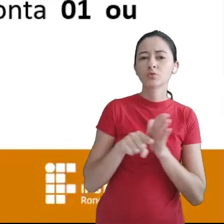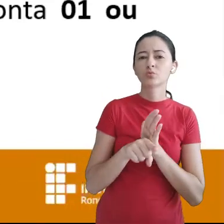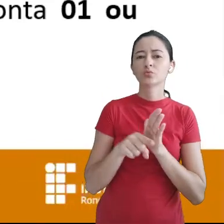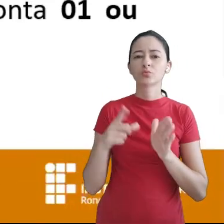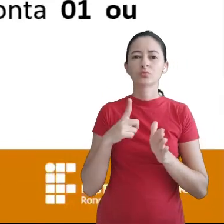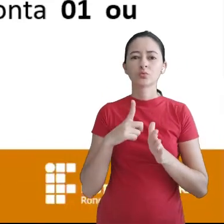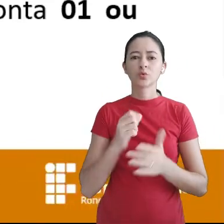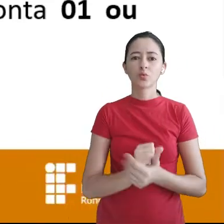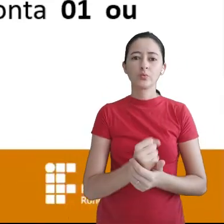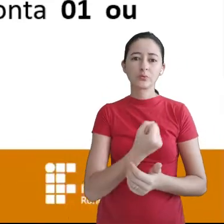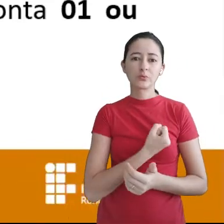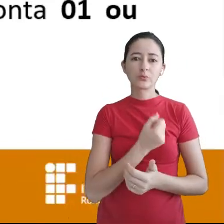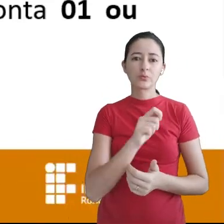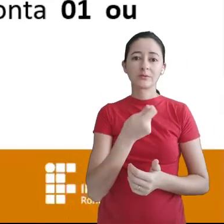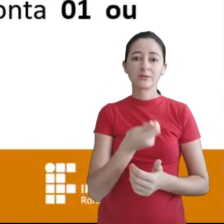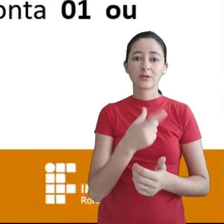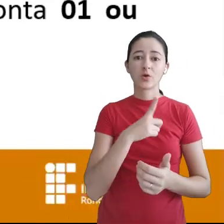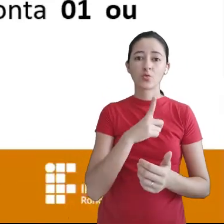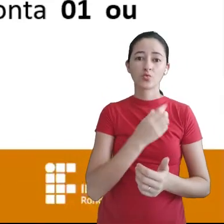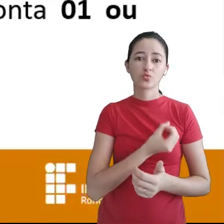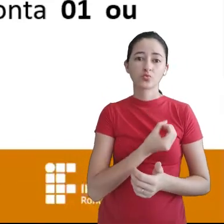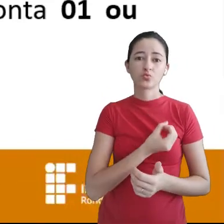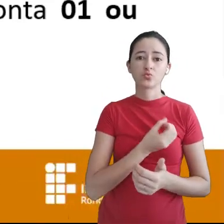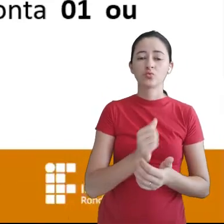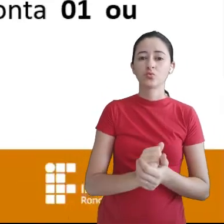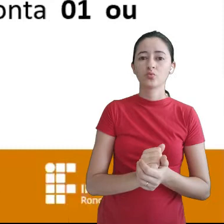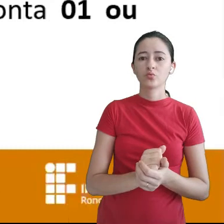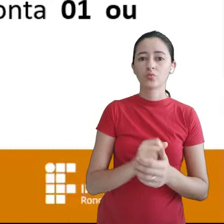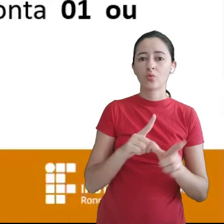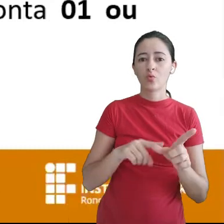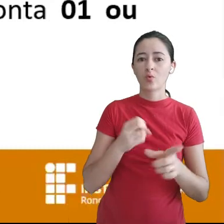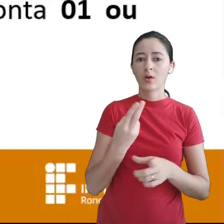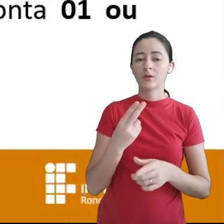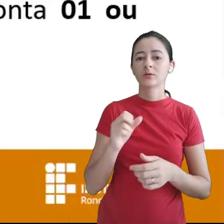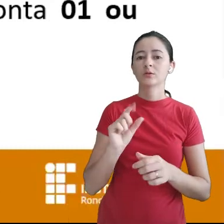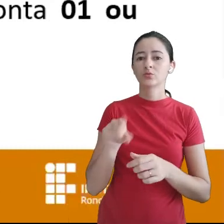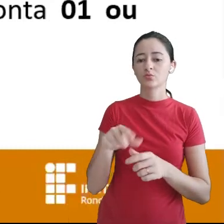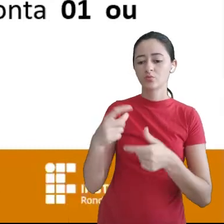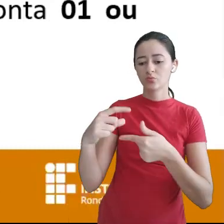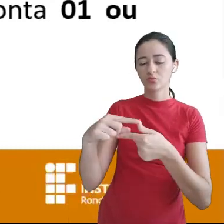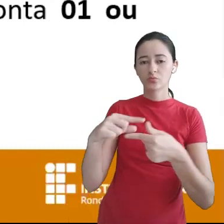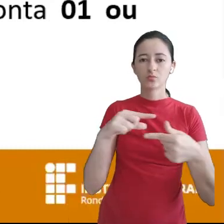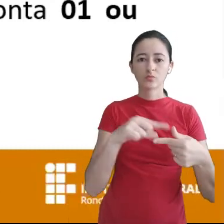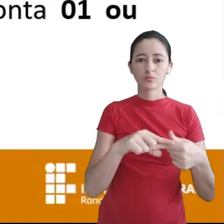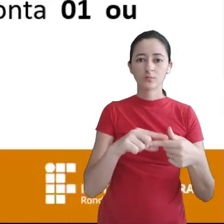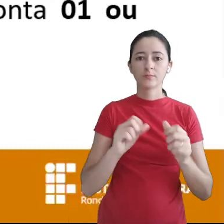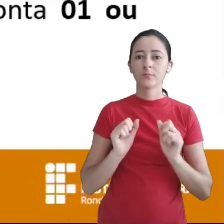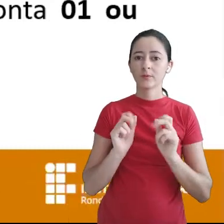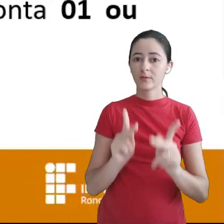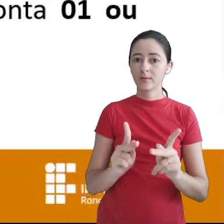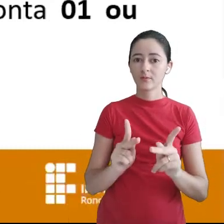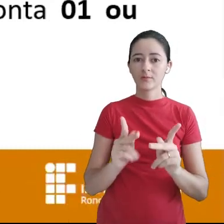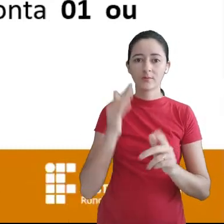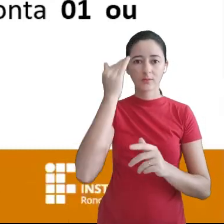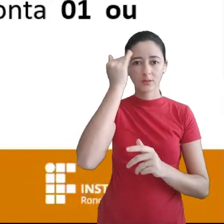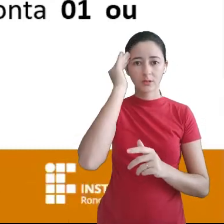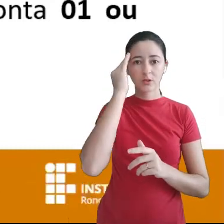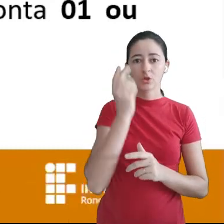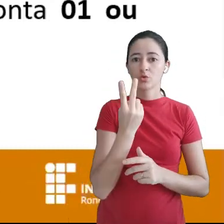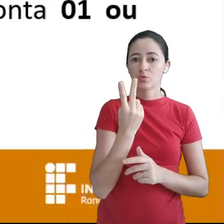Então, eu faço duas perguntas. Uma pergunta vai preencher um sinal de um lado, outra pergunta preenche o sinal do outro lado.